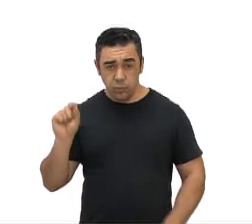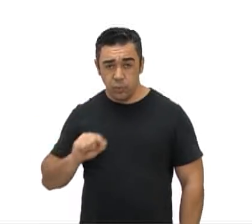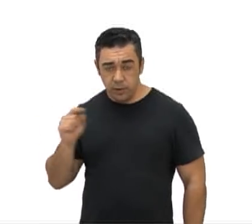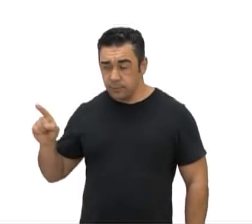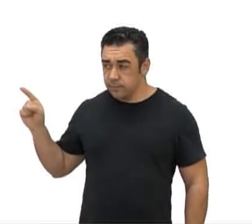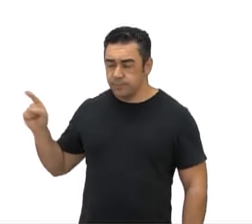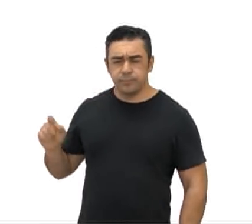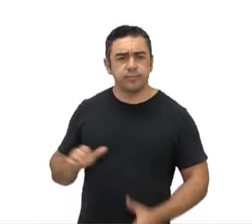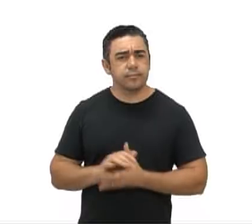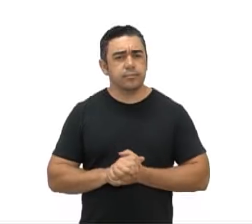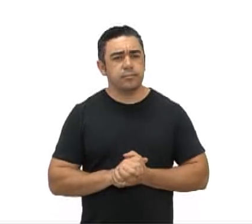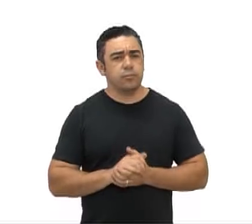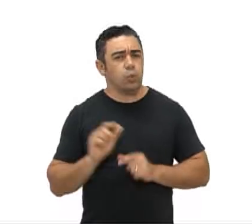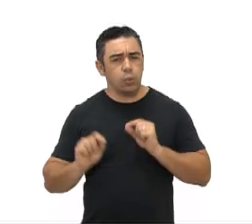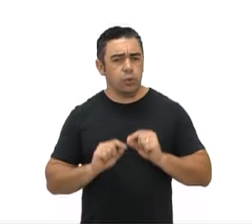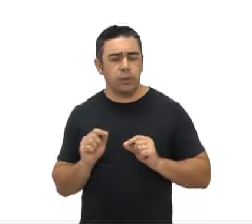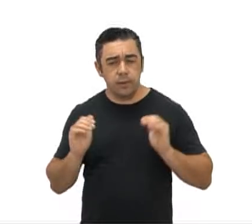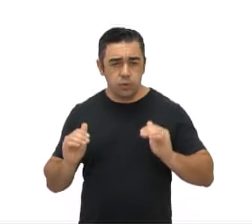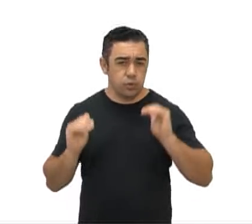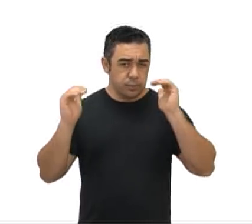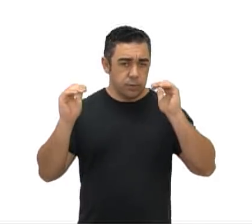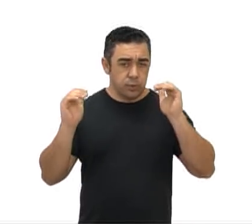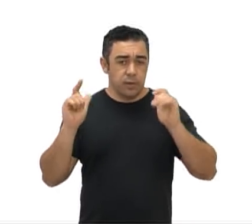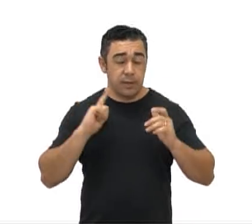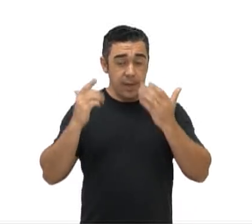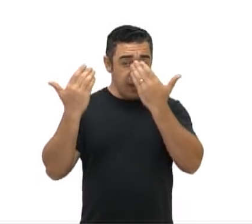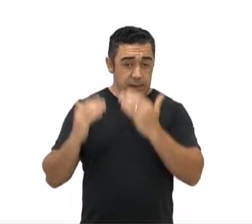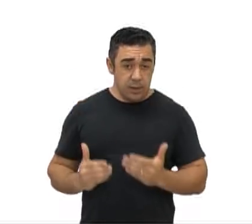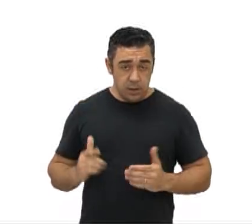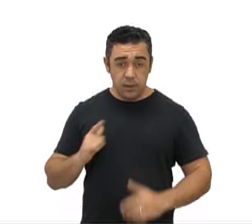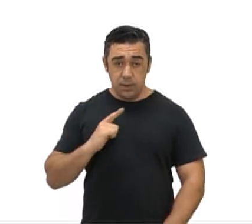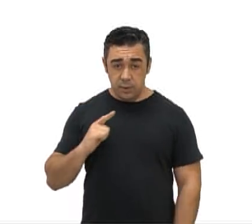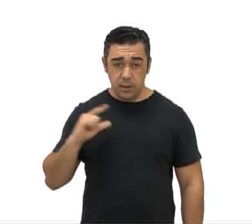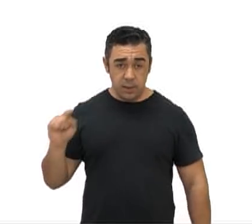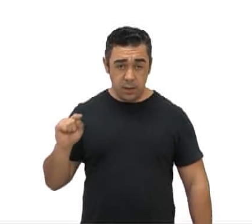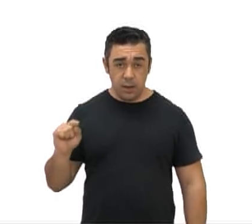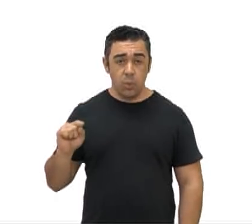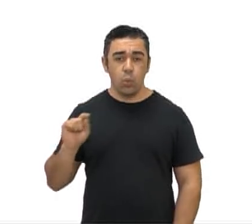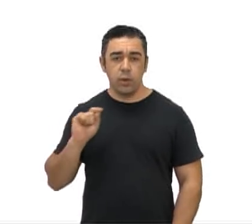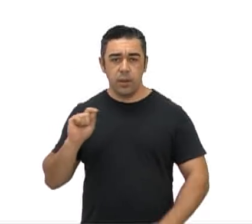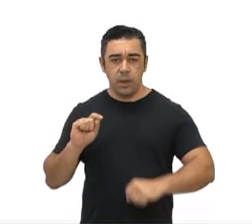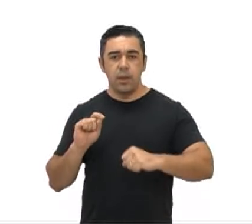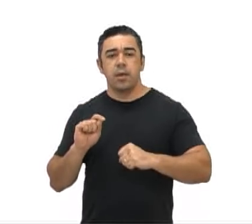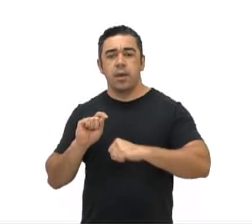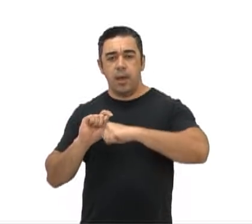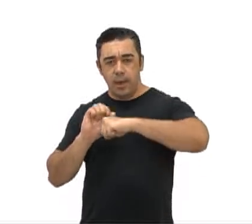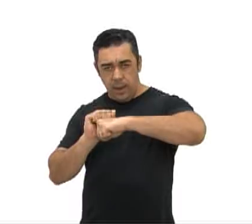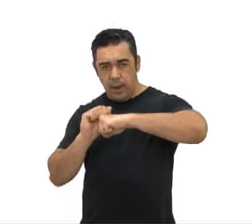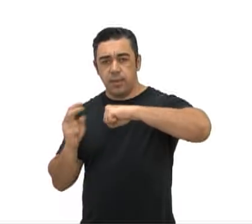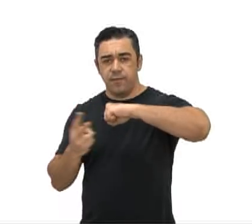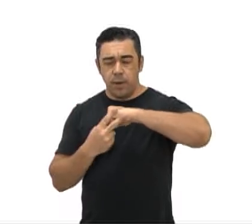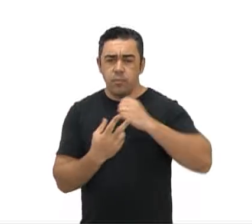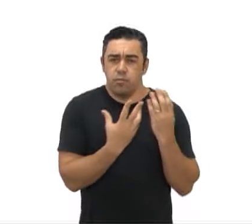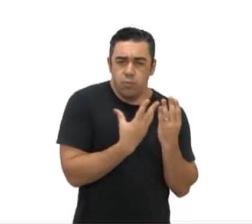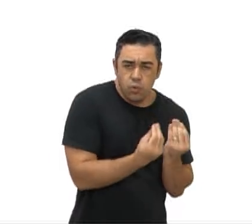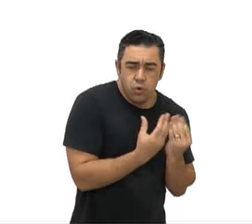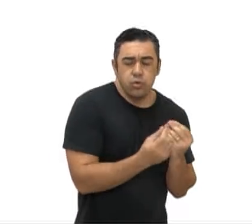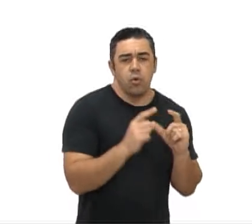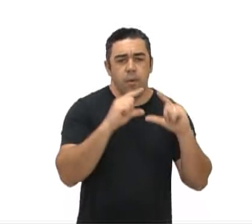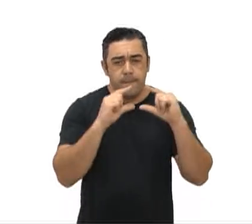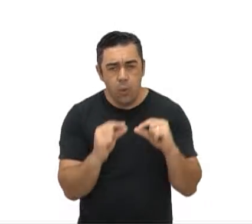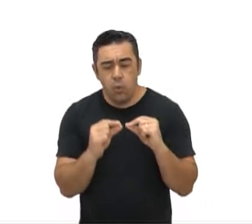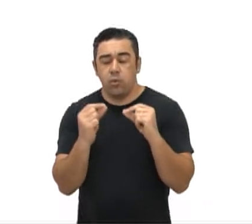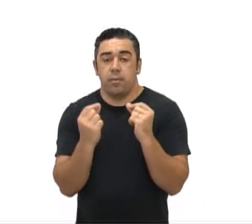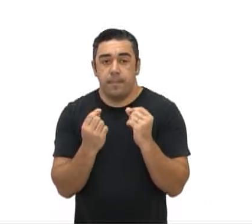slide. Enquanto o grau superlativo absoluto analítico conta com a presença de um advérbio, muito, pouco, bastante,